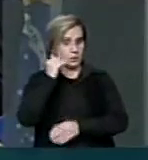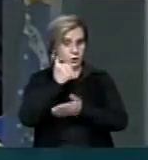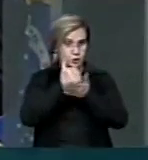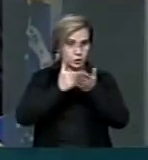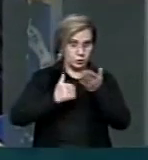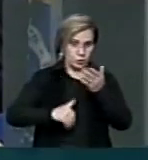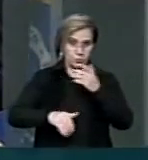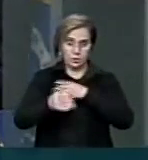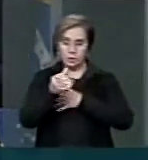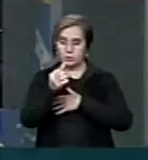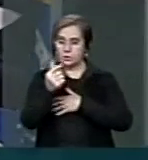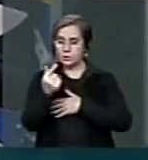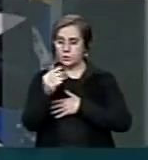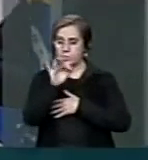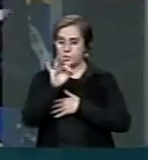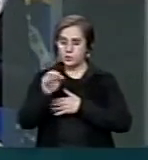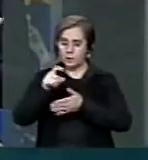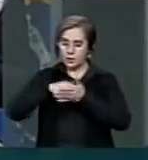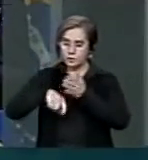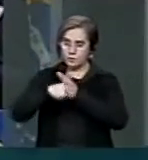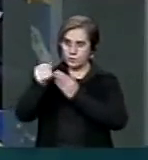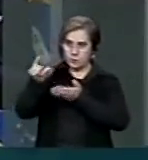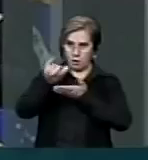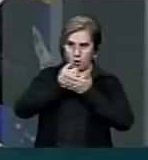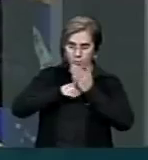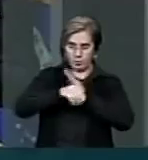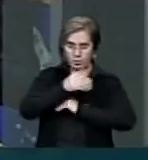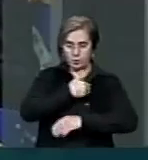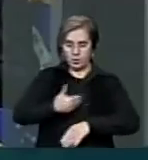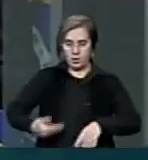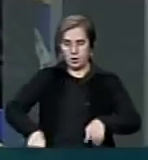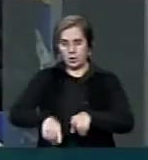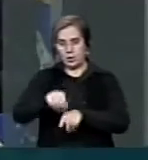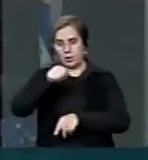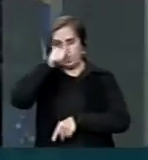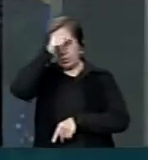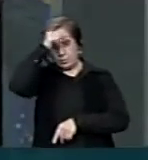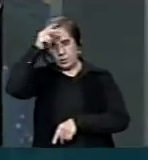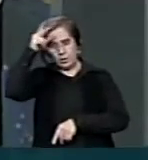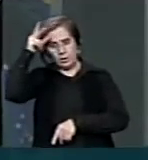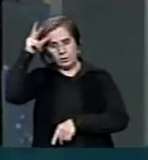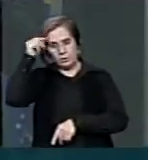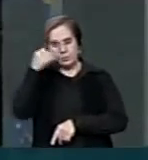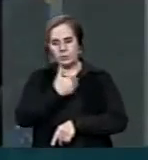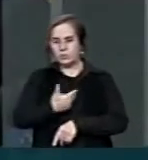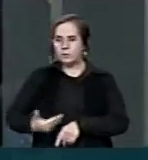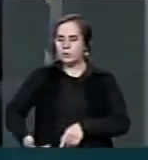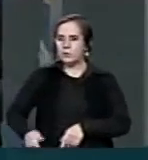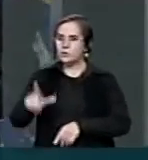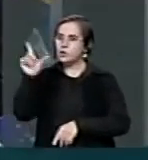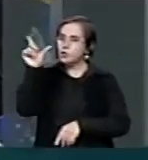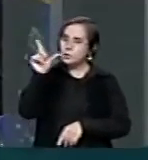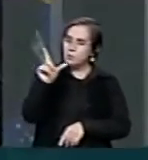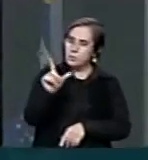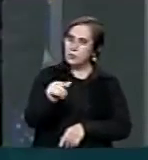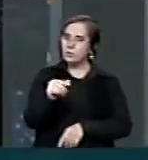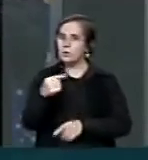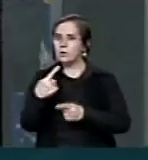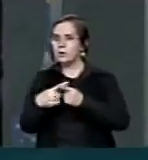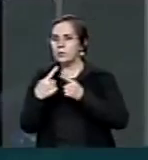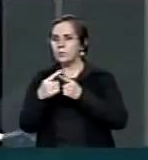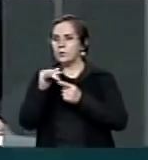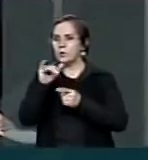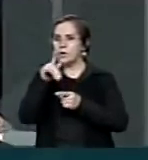do bolo fiscal, mas esqueceu que os governadores e prefeitos diminuíram a sua arrecadação, já estavam quebrados, com água no pescoço,